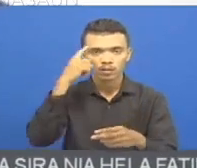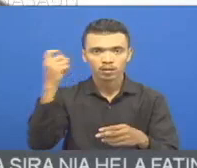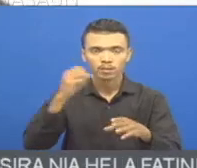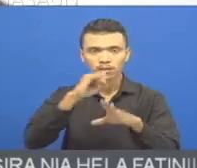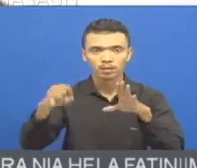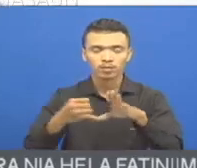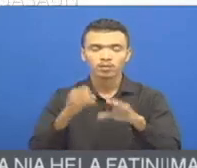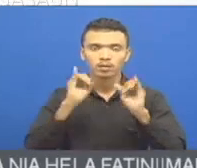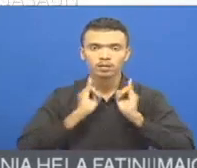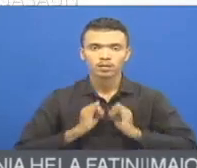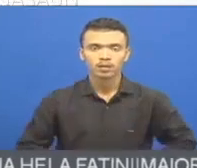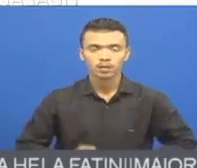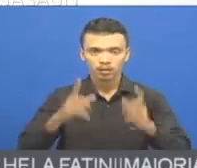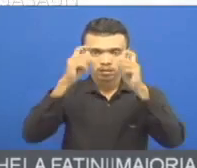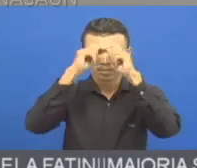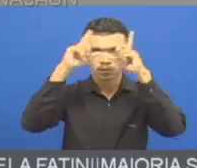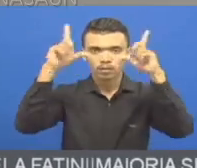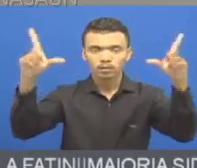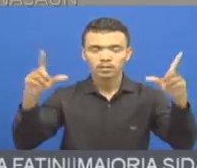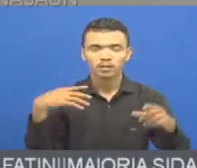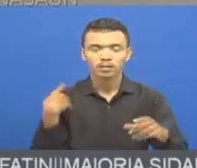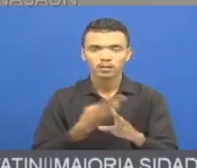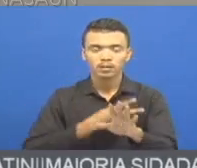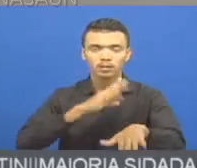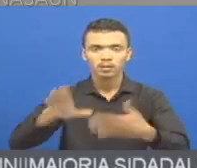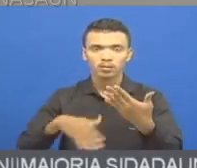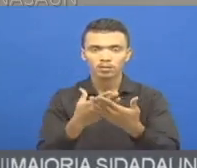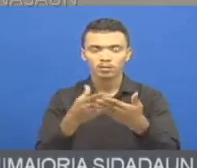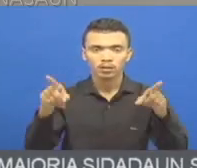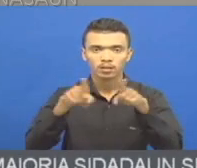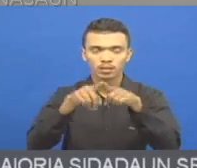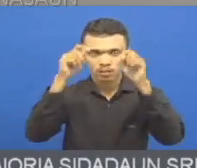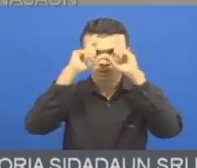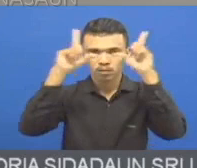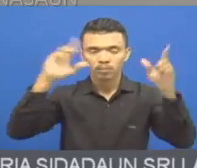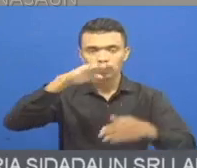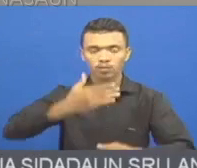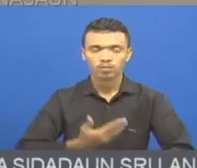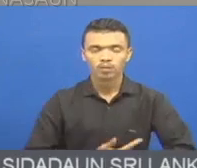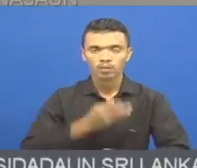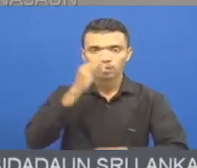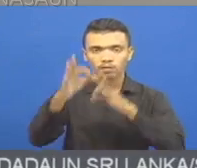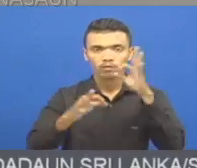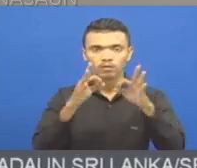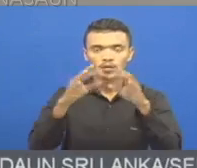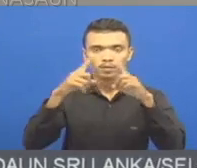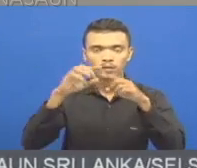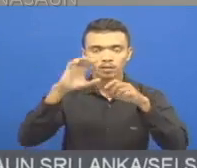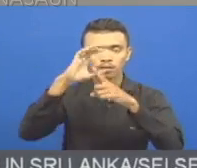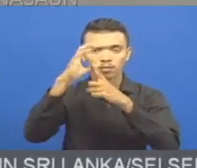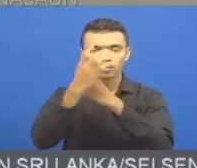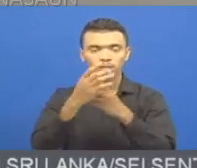mos identidade Timor-Leste. Ita hotu, no dar Timor-Oan, ita fiar bai tene lisan, e bai hira tenia maho